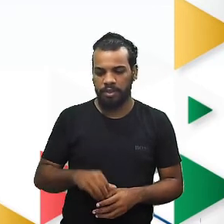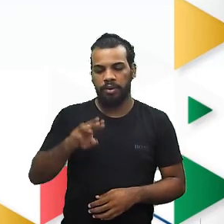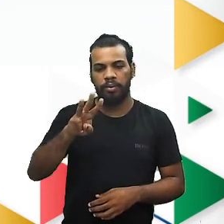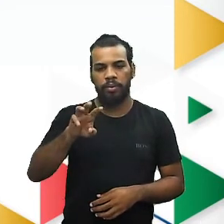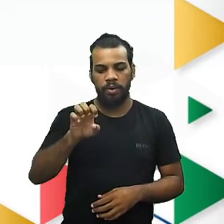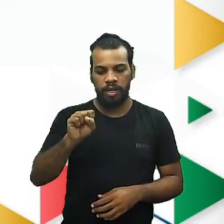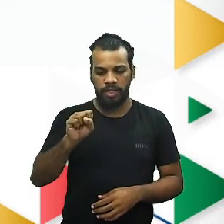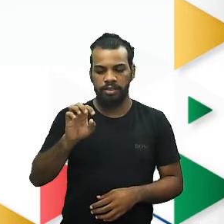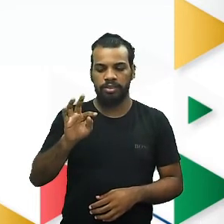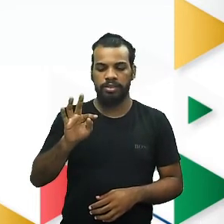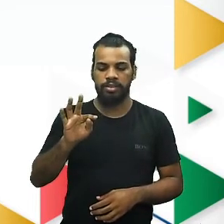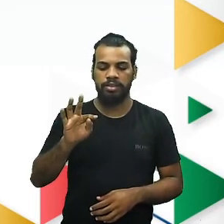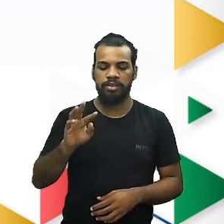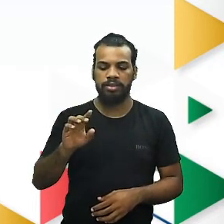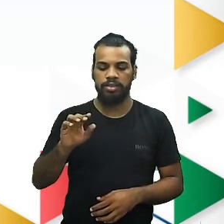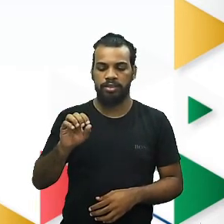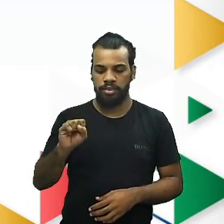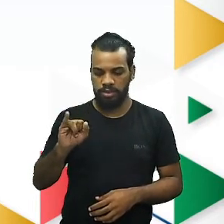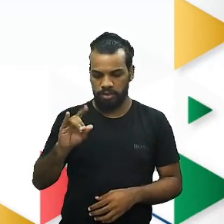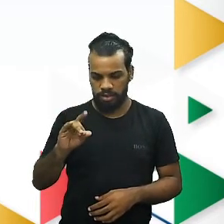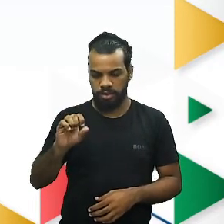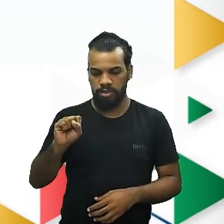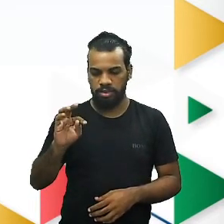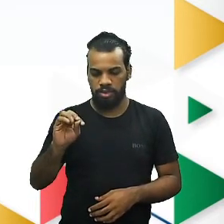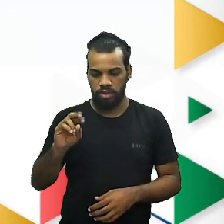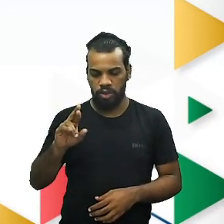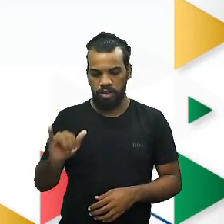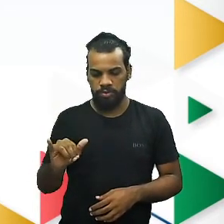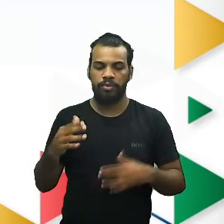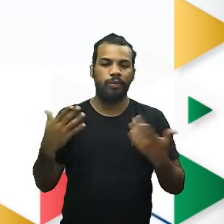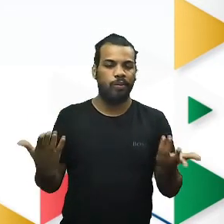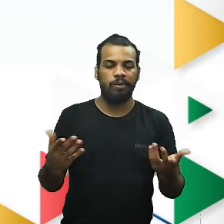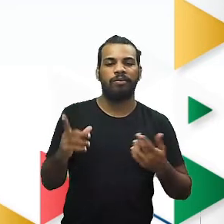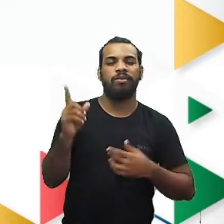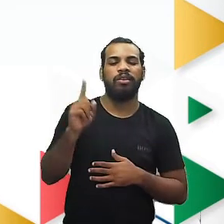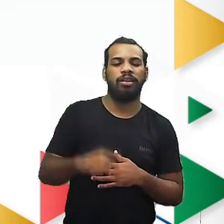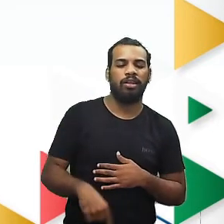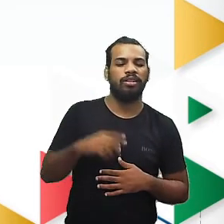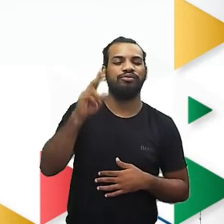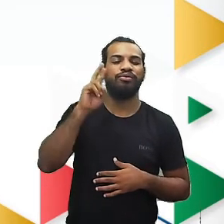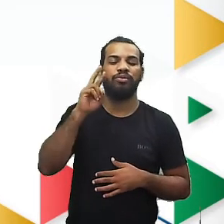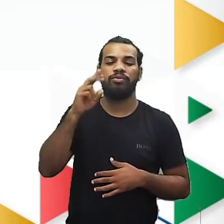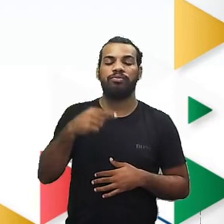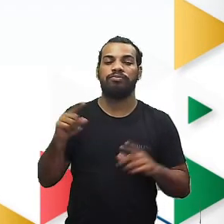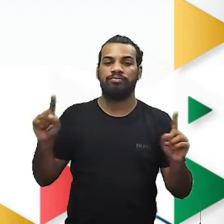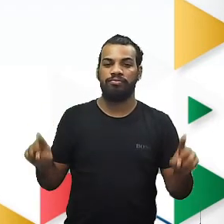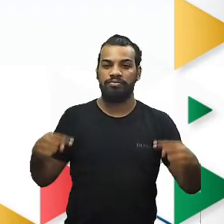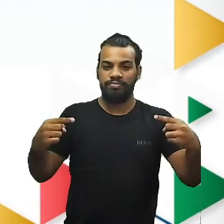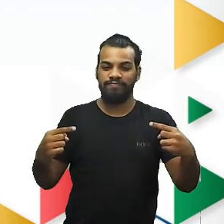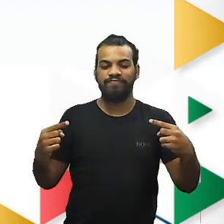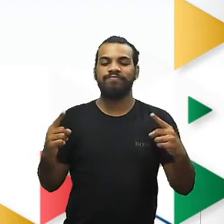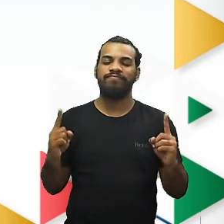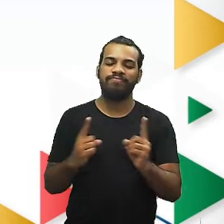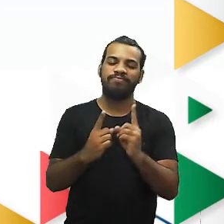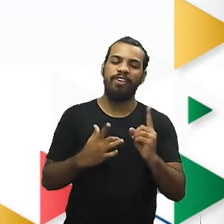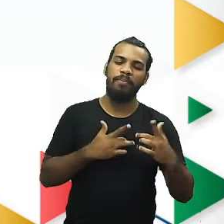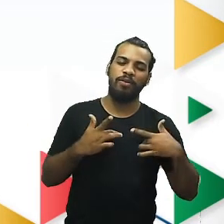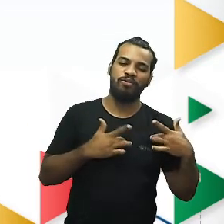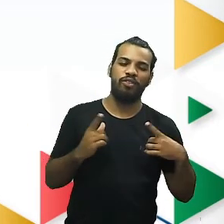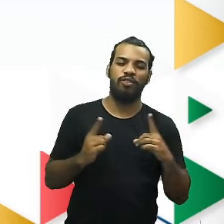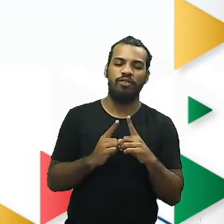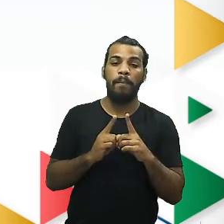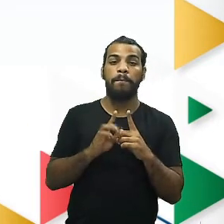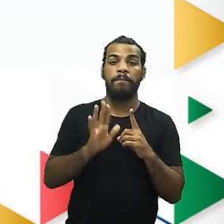a famosa história de Shakespeare que todo mundo conhece. Casal de adolescentes se conhecem numa festa e descobrem que as famílias são rivais, né? Então, eles vivem aquele